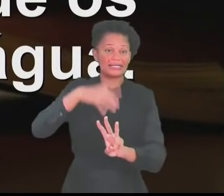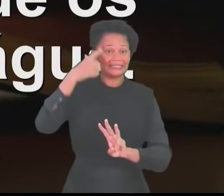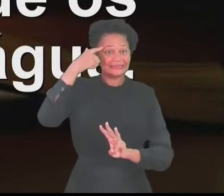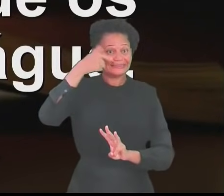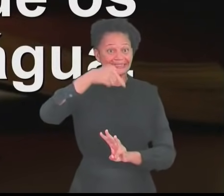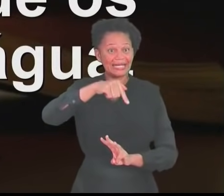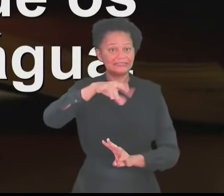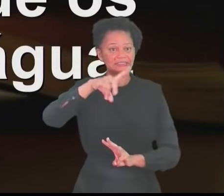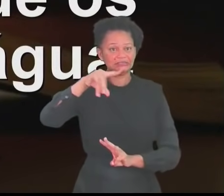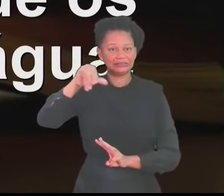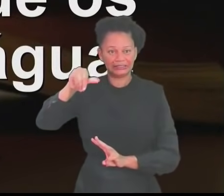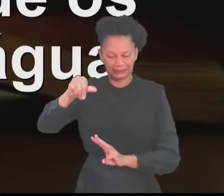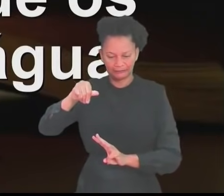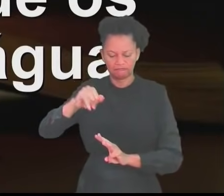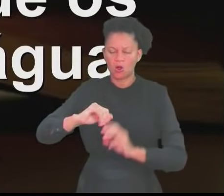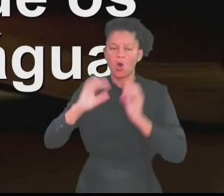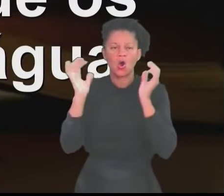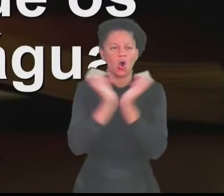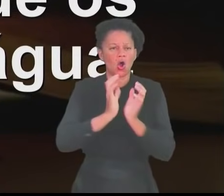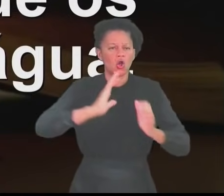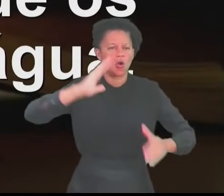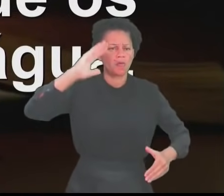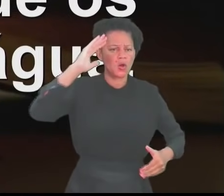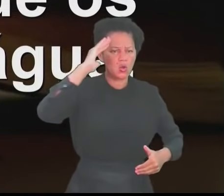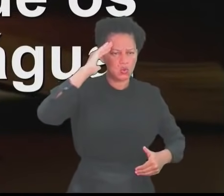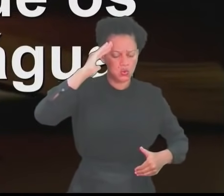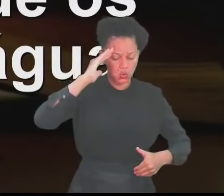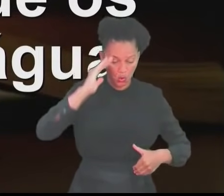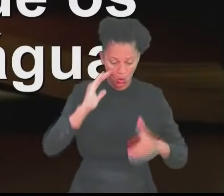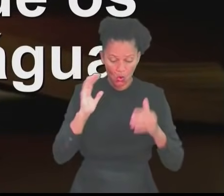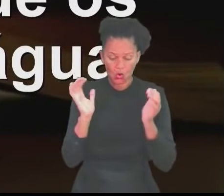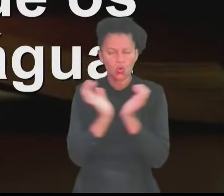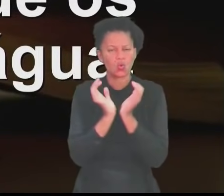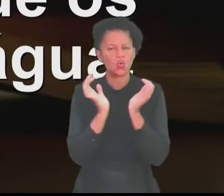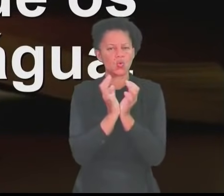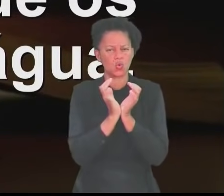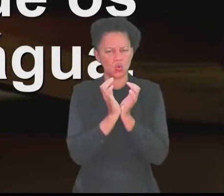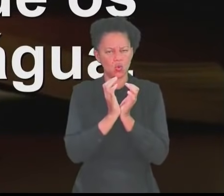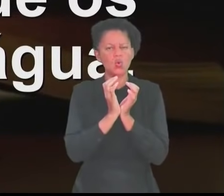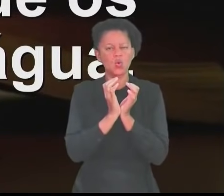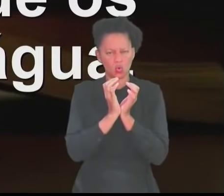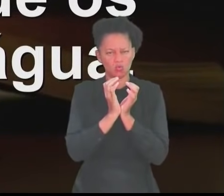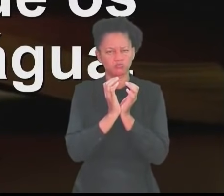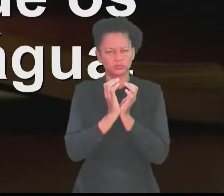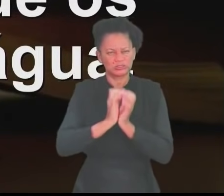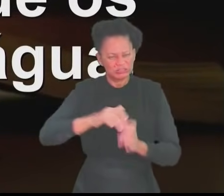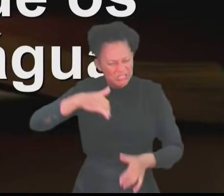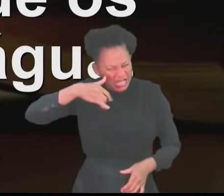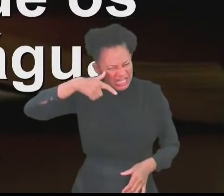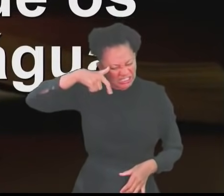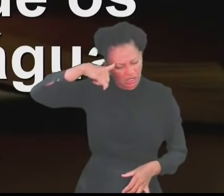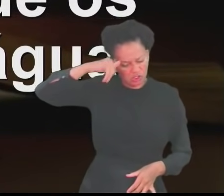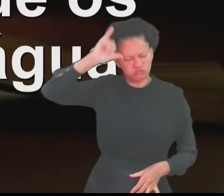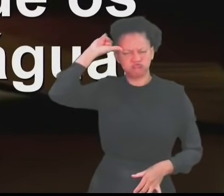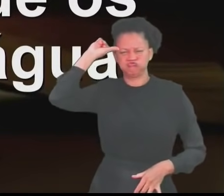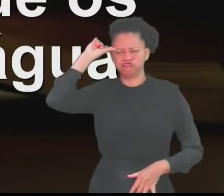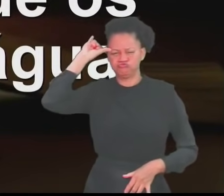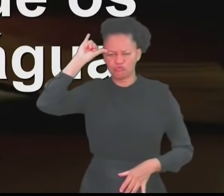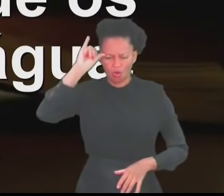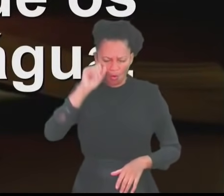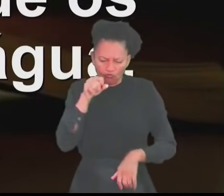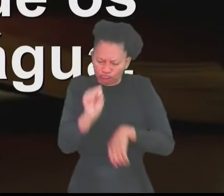7 dias. E o exército e o gado que os seguia não